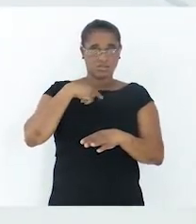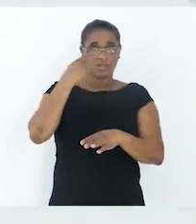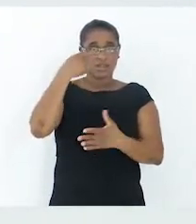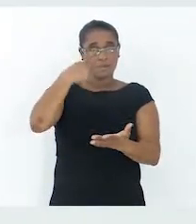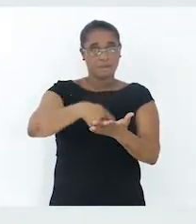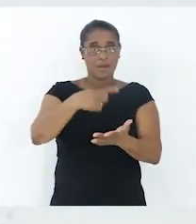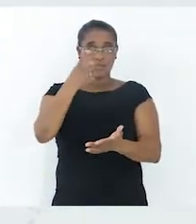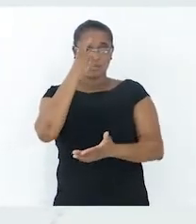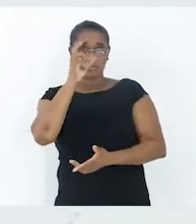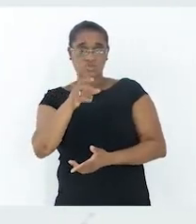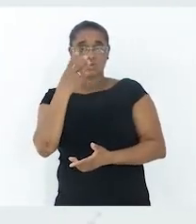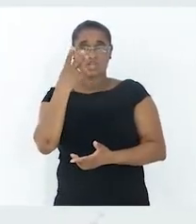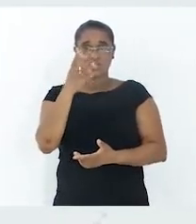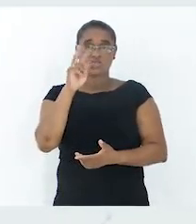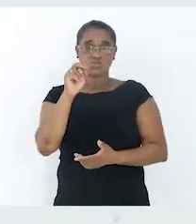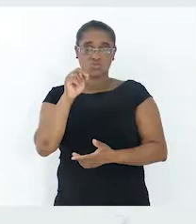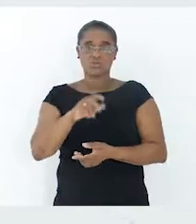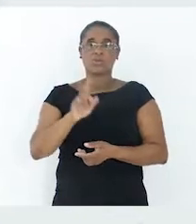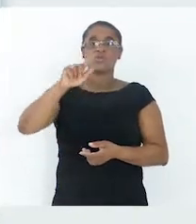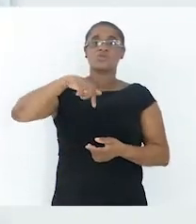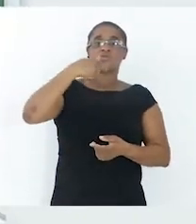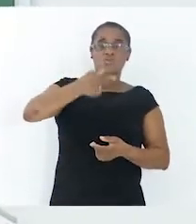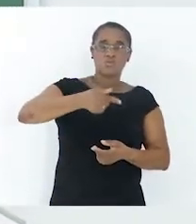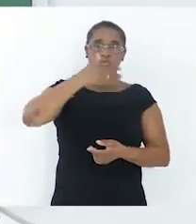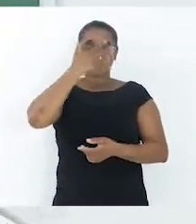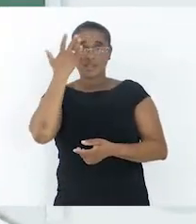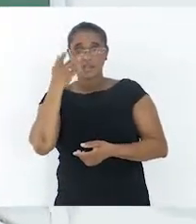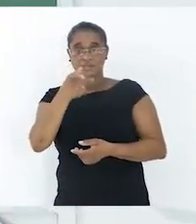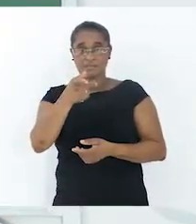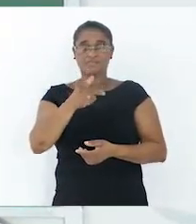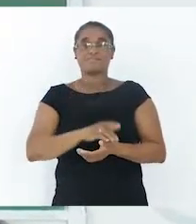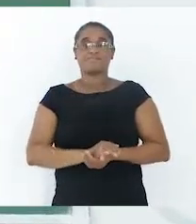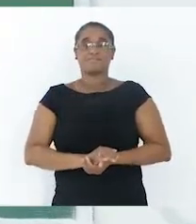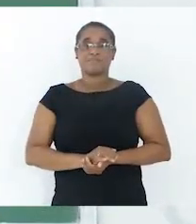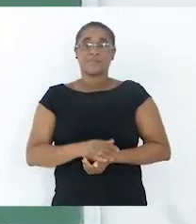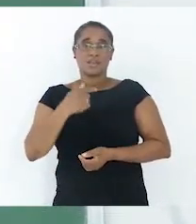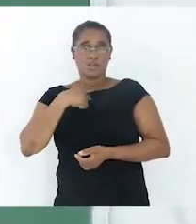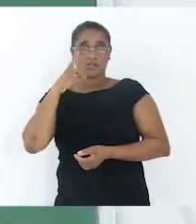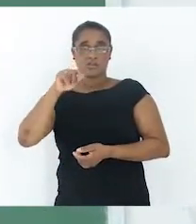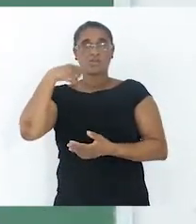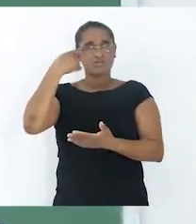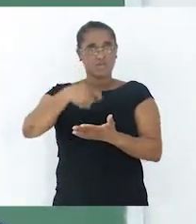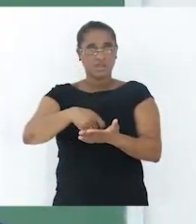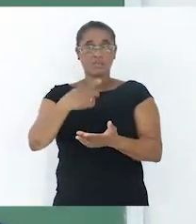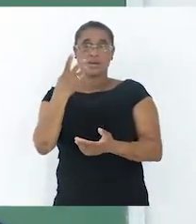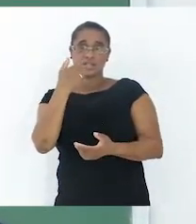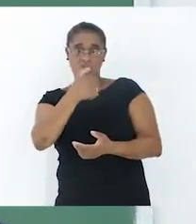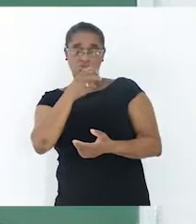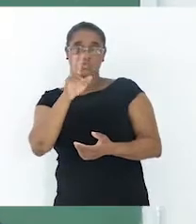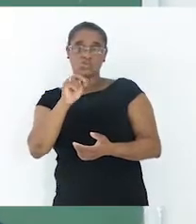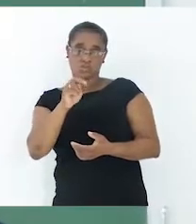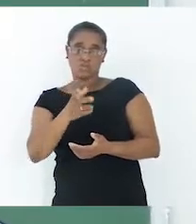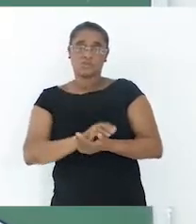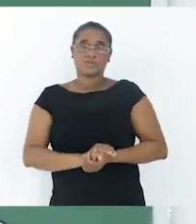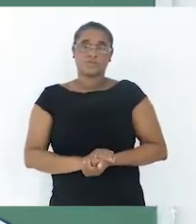num dia, no outro dia eu devo 5, tá